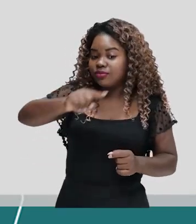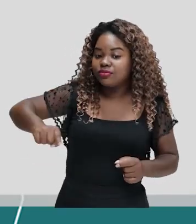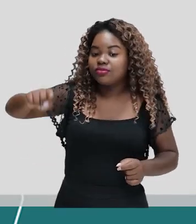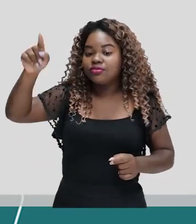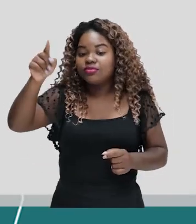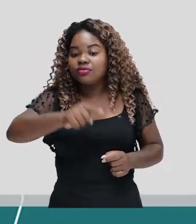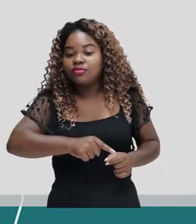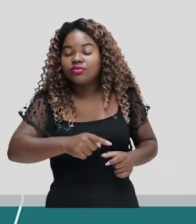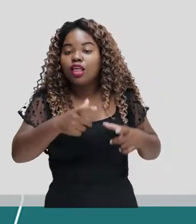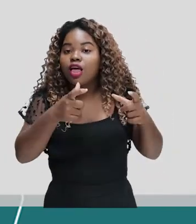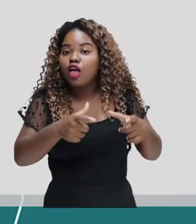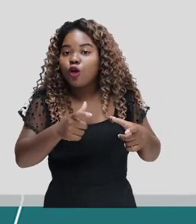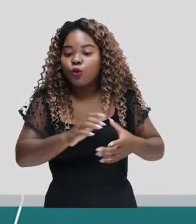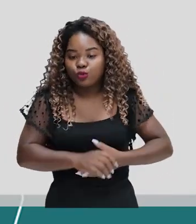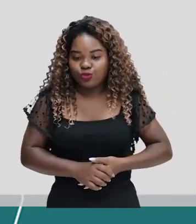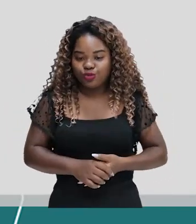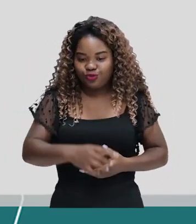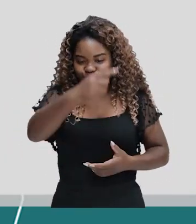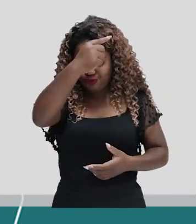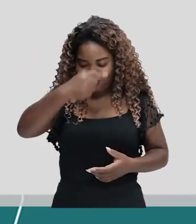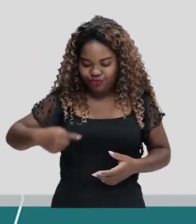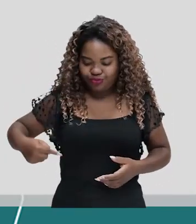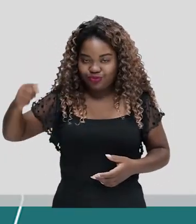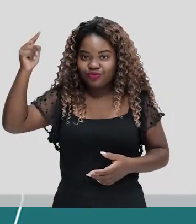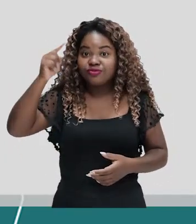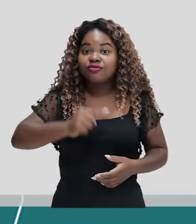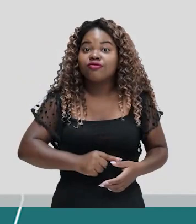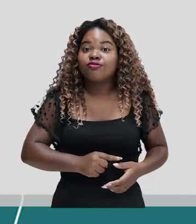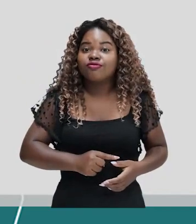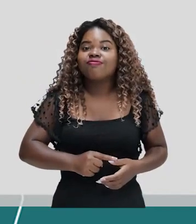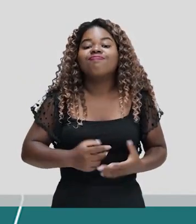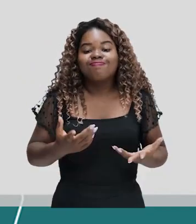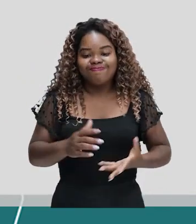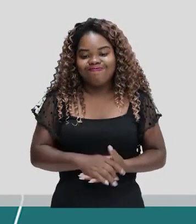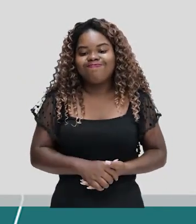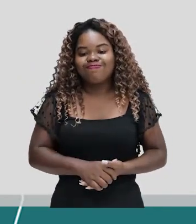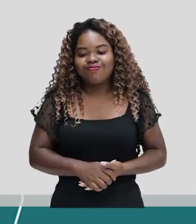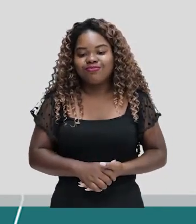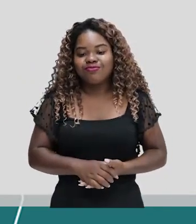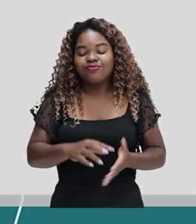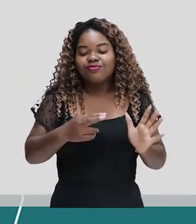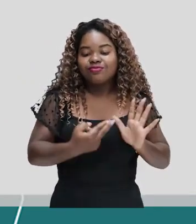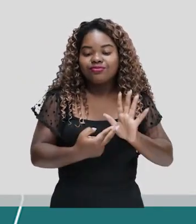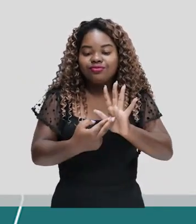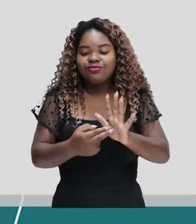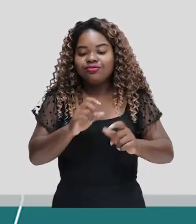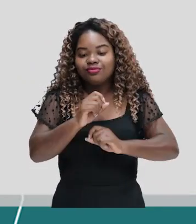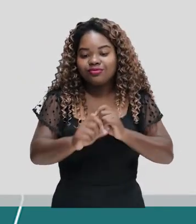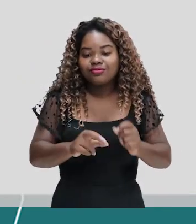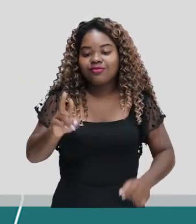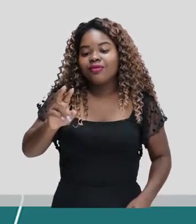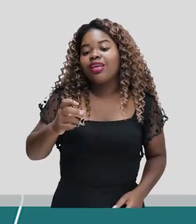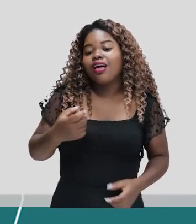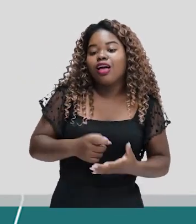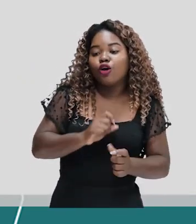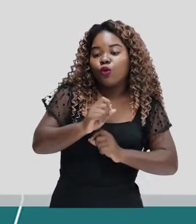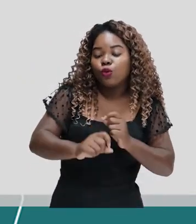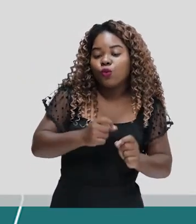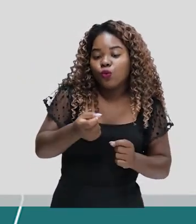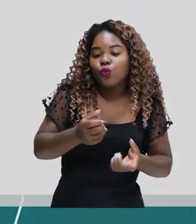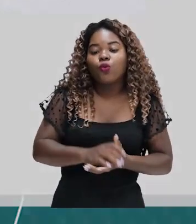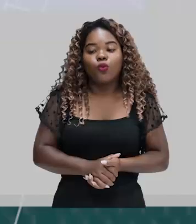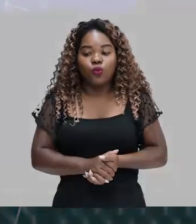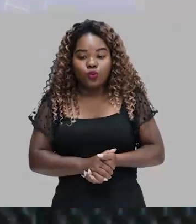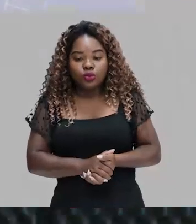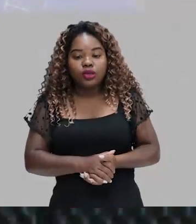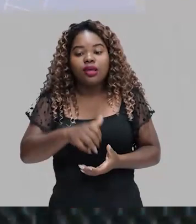Pois é. Justamente por quê? Porque a obra representa a Vênus, que representa a sexualidade, o sexo em